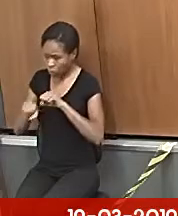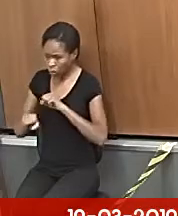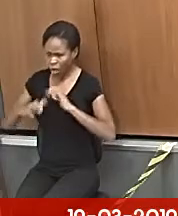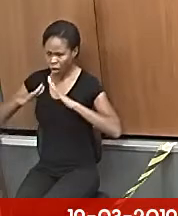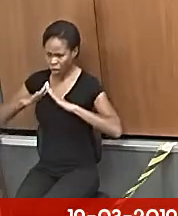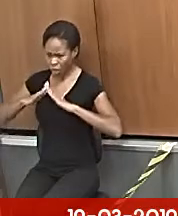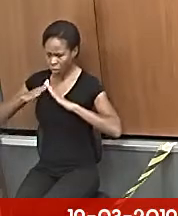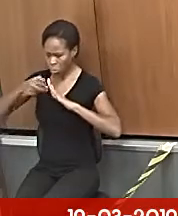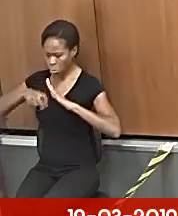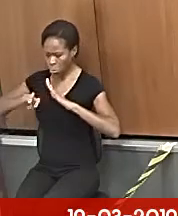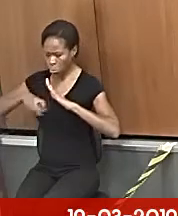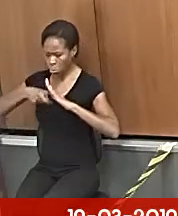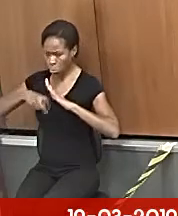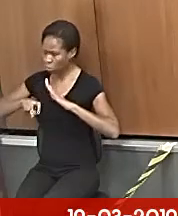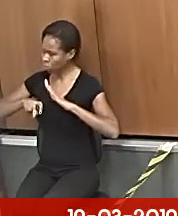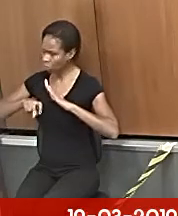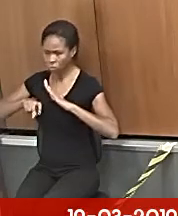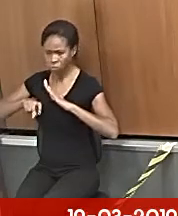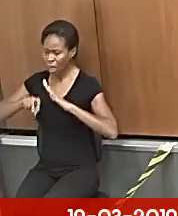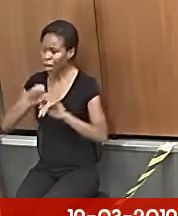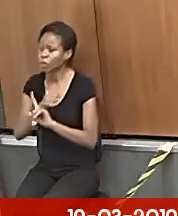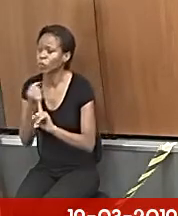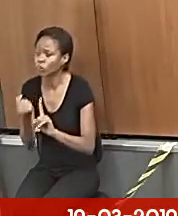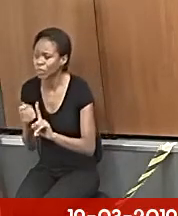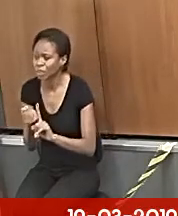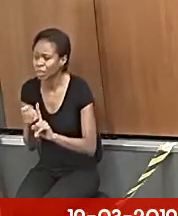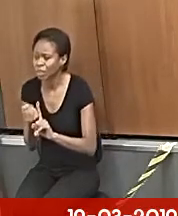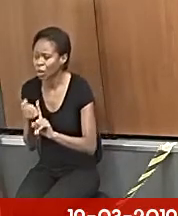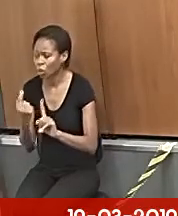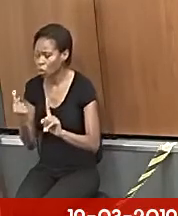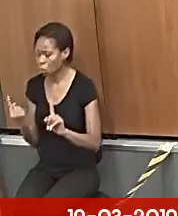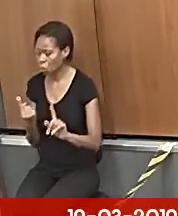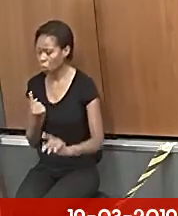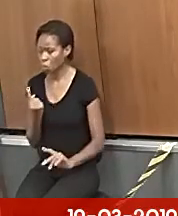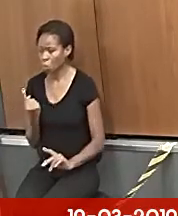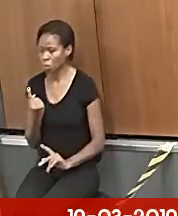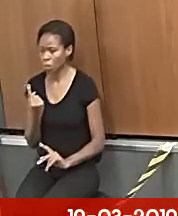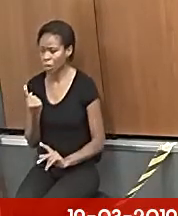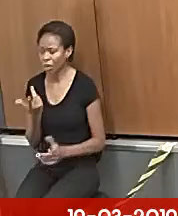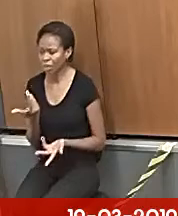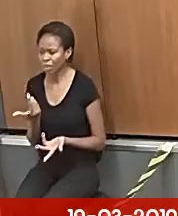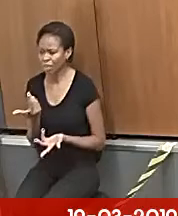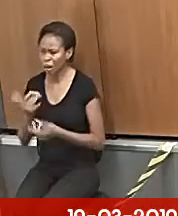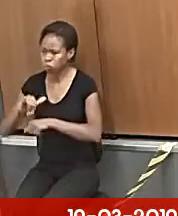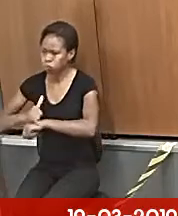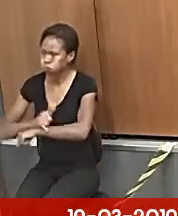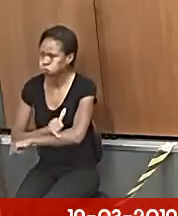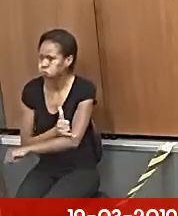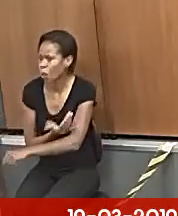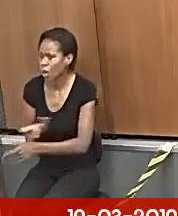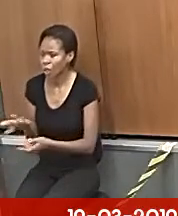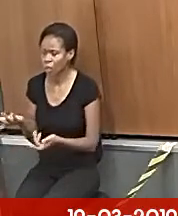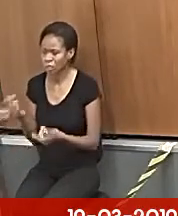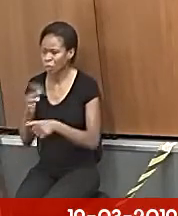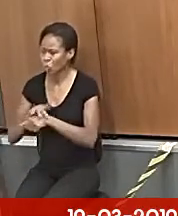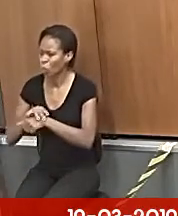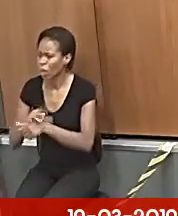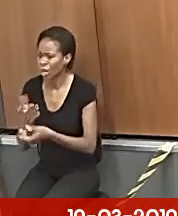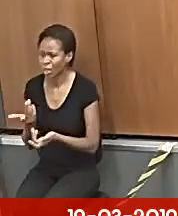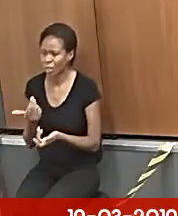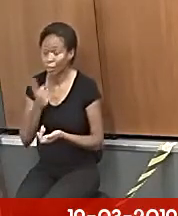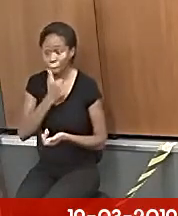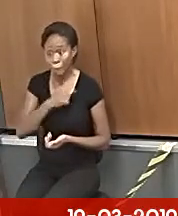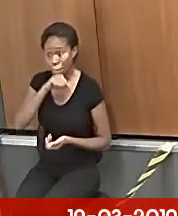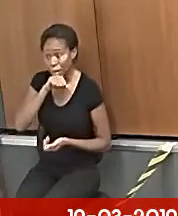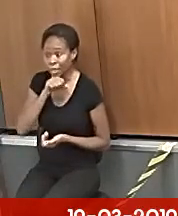social dela aumenta né com isso bem as doenças em obesidade vem a doença da mãe que a mãe também está envelhecendo